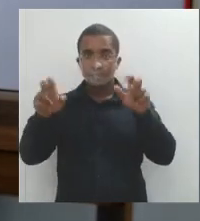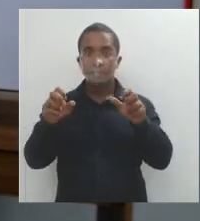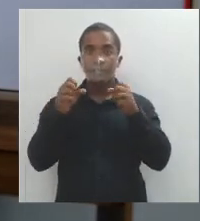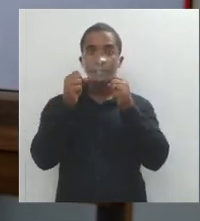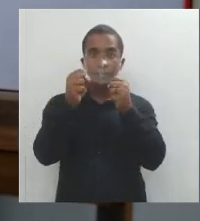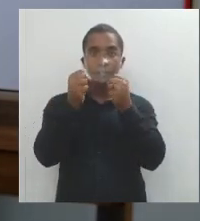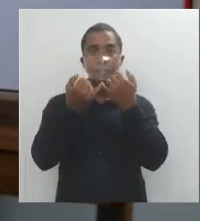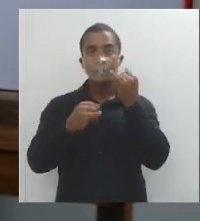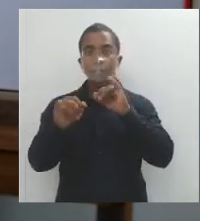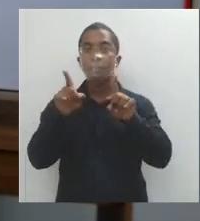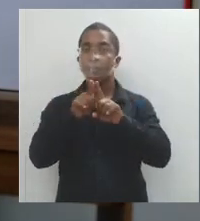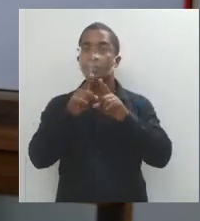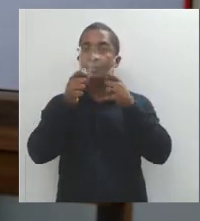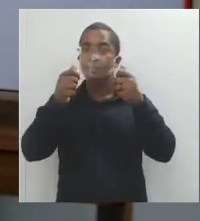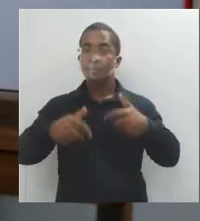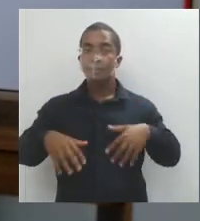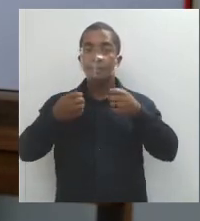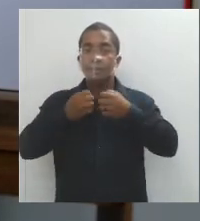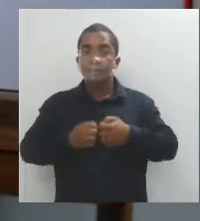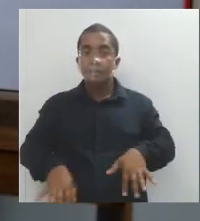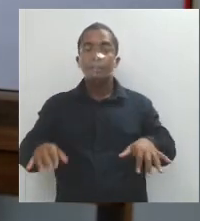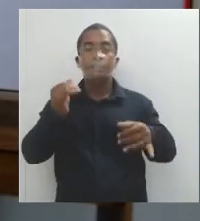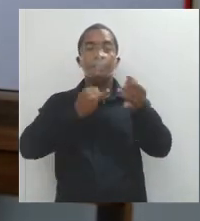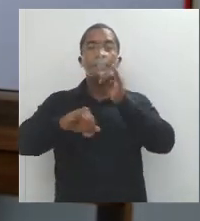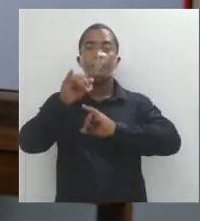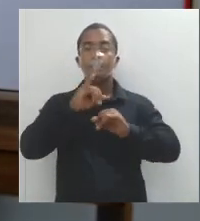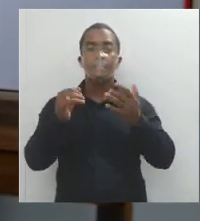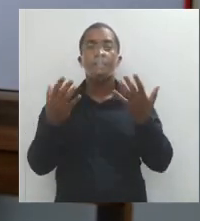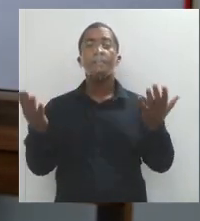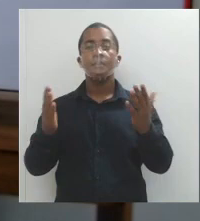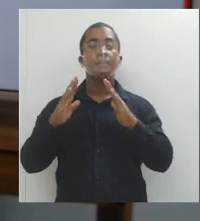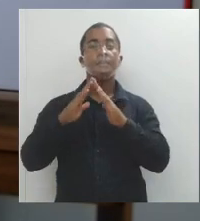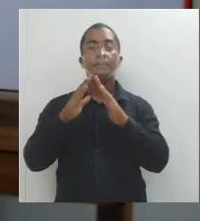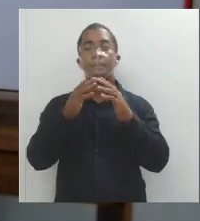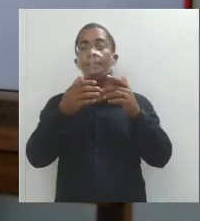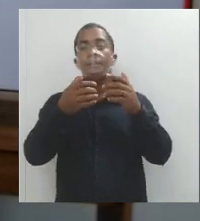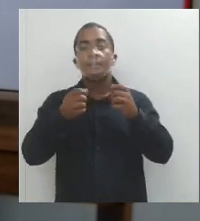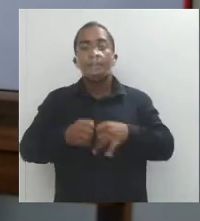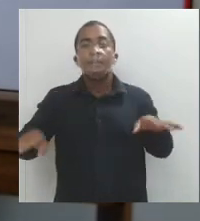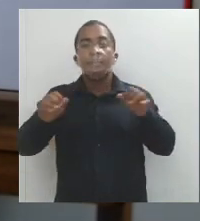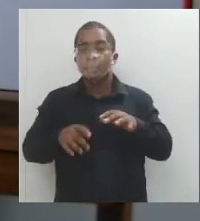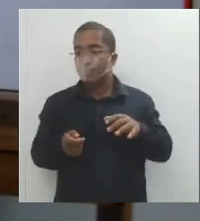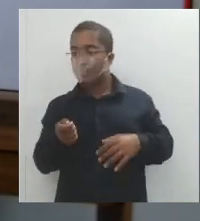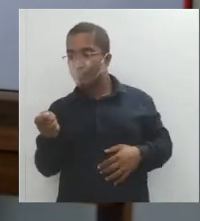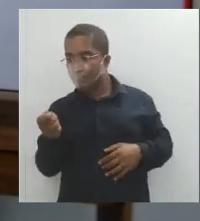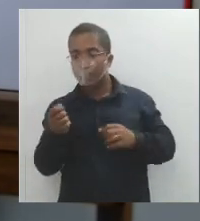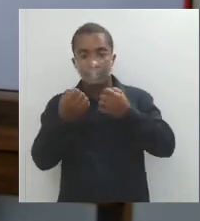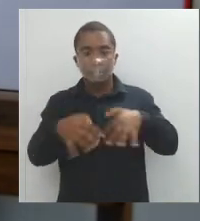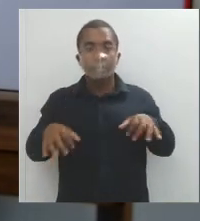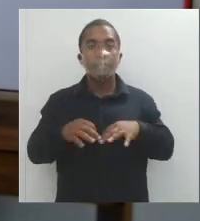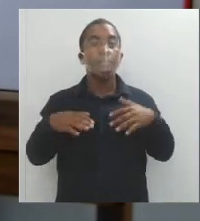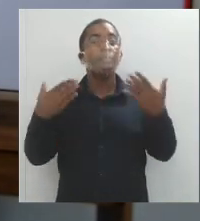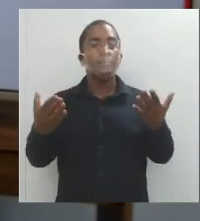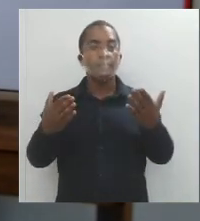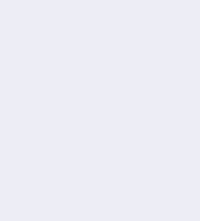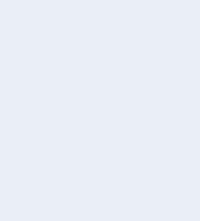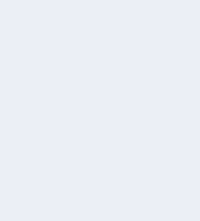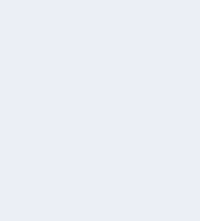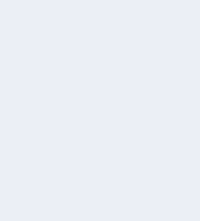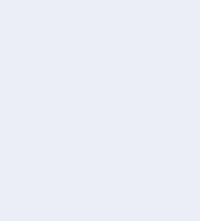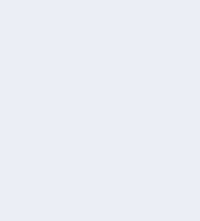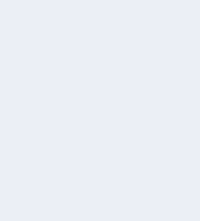falar também no consumo de energia. Quanto um aparelho gasta para a gente quando a gente liga na tomada. Então até a próxima aula.